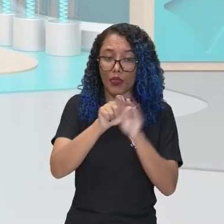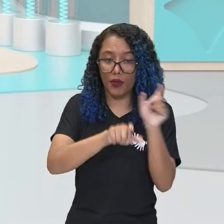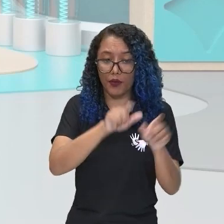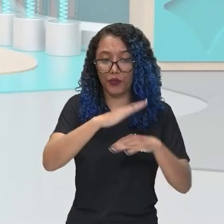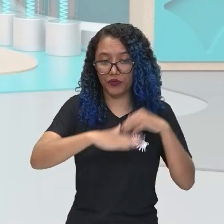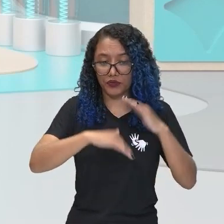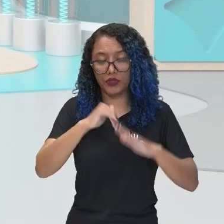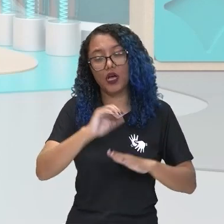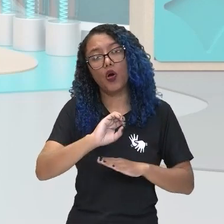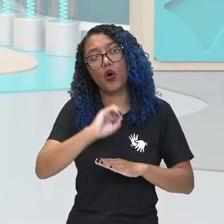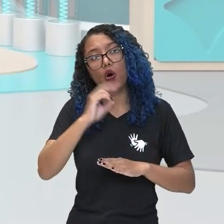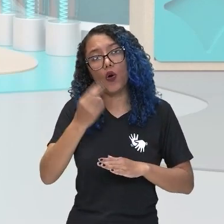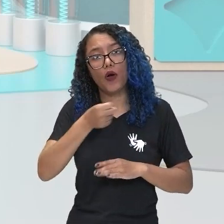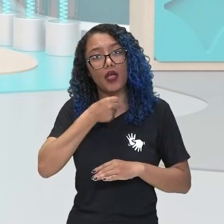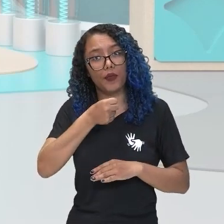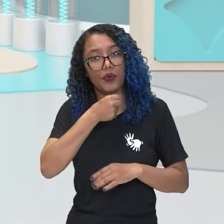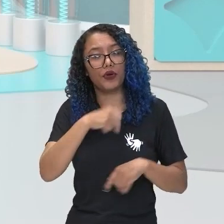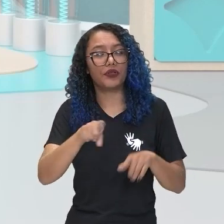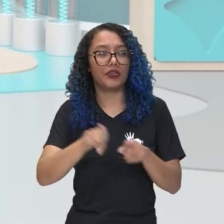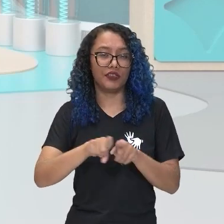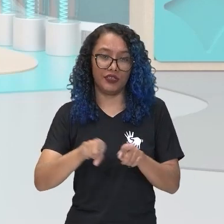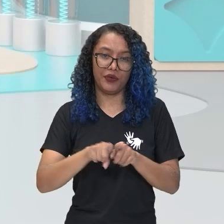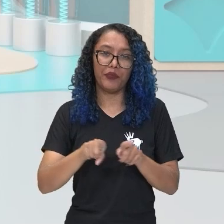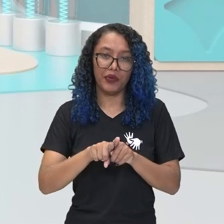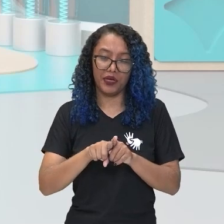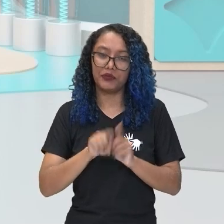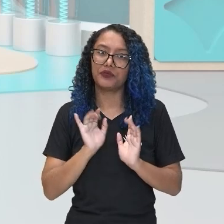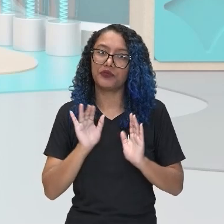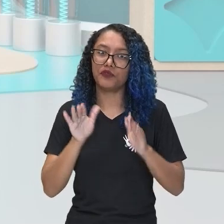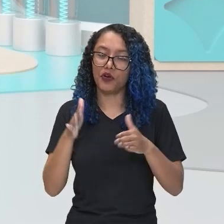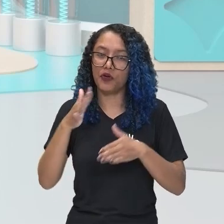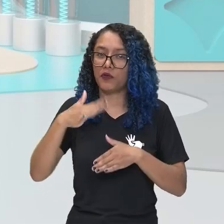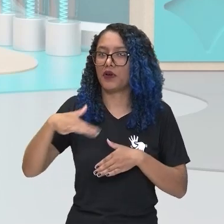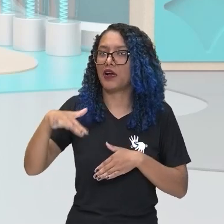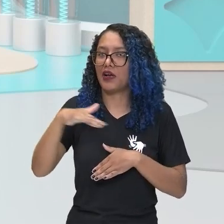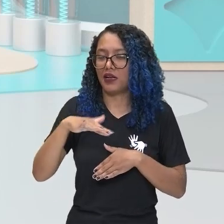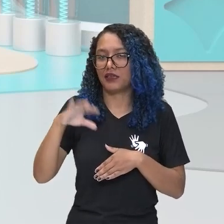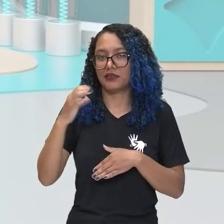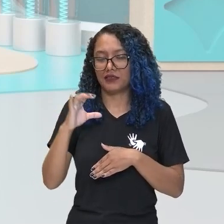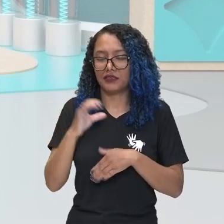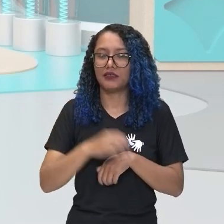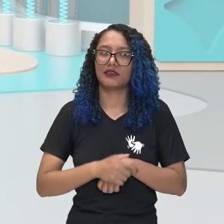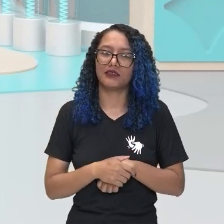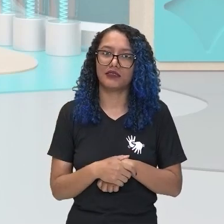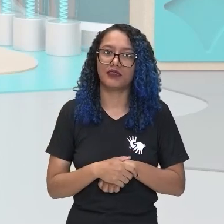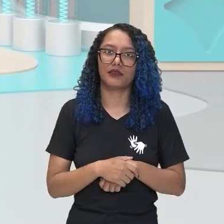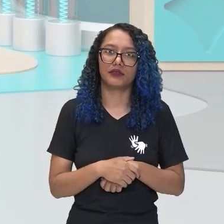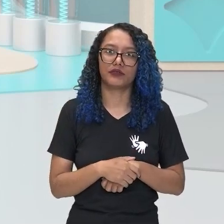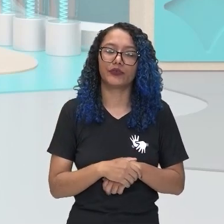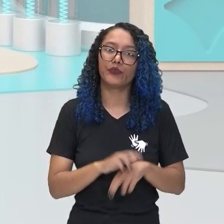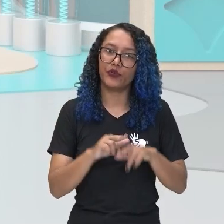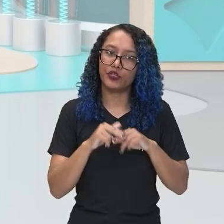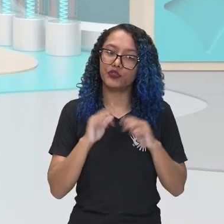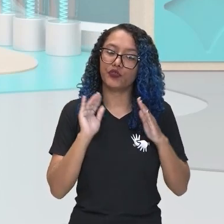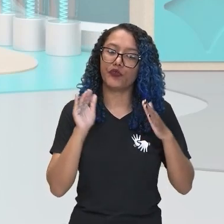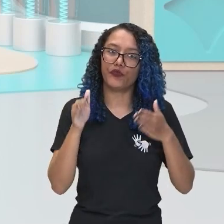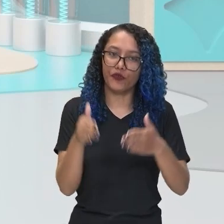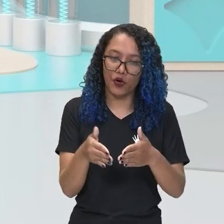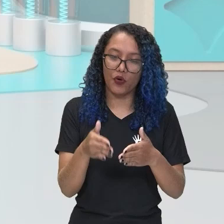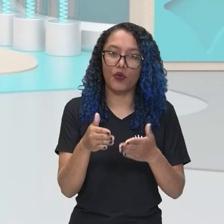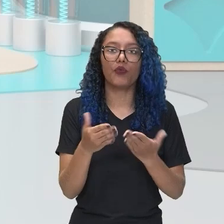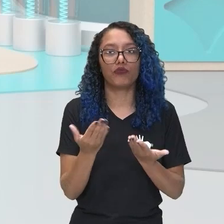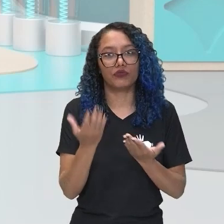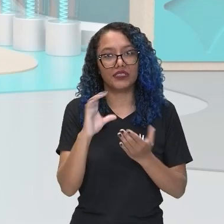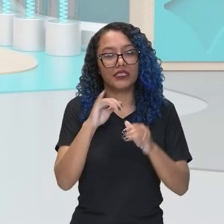métodos científicos, nesses assuntos científicos. Então, por isso que é um texto que ele vai objetivar isso, né? A